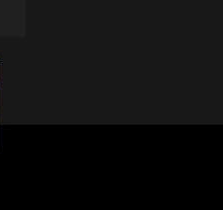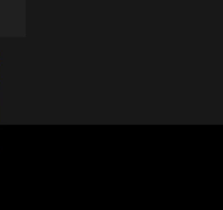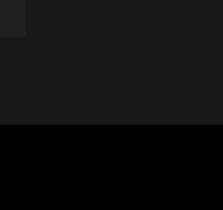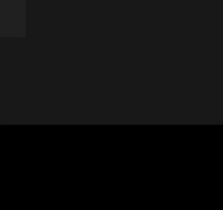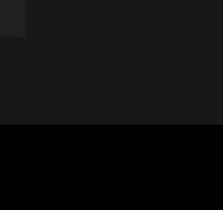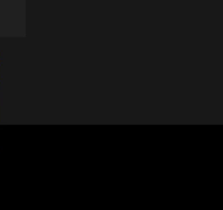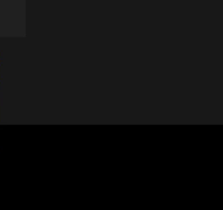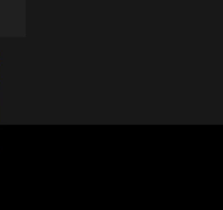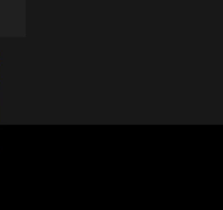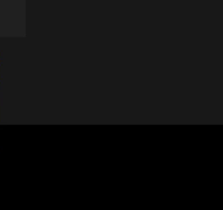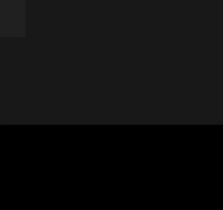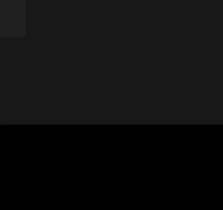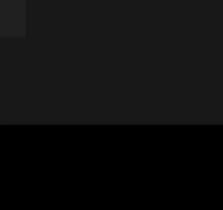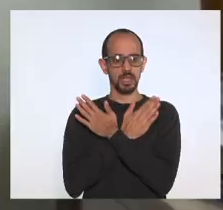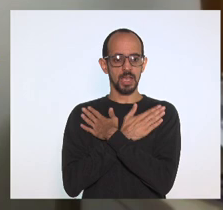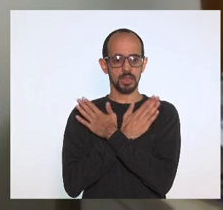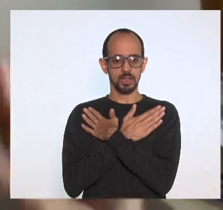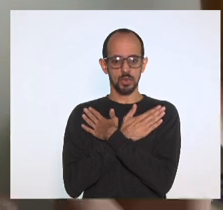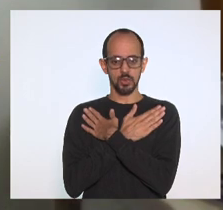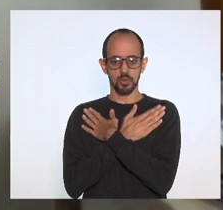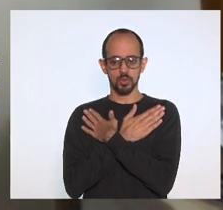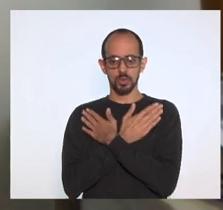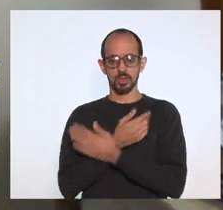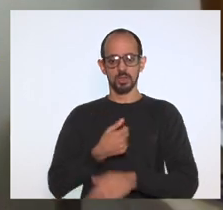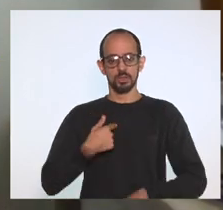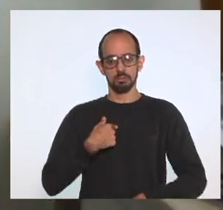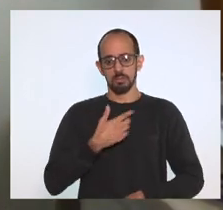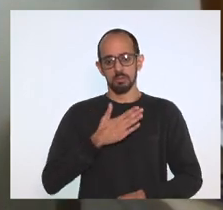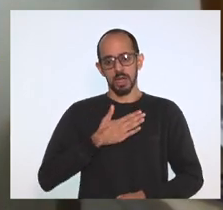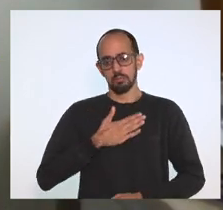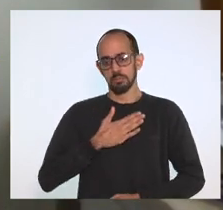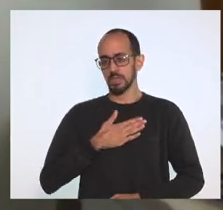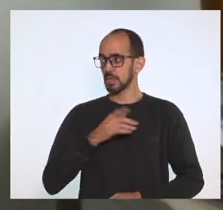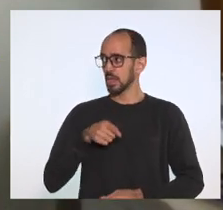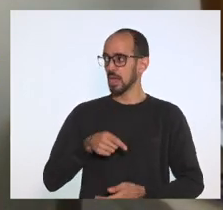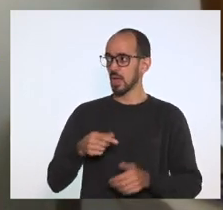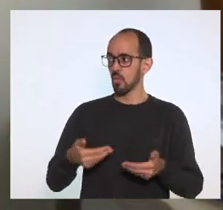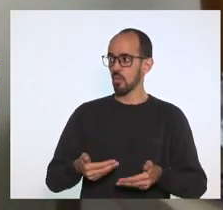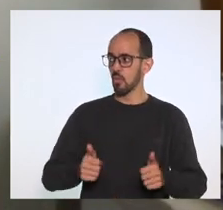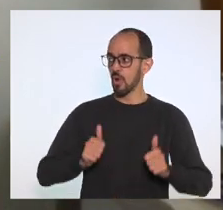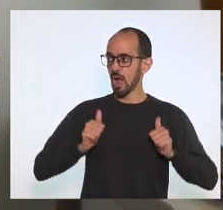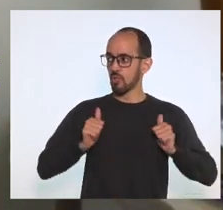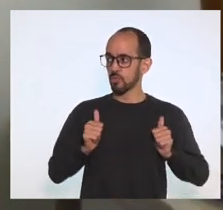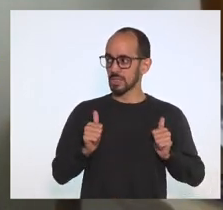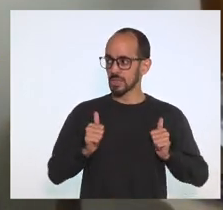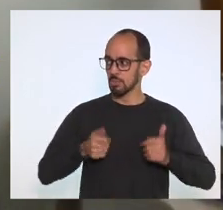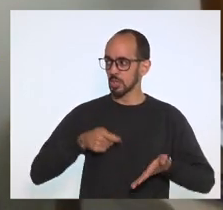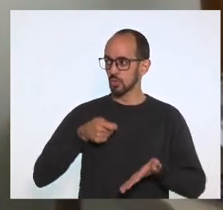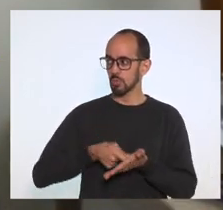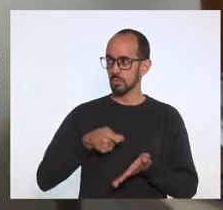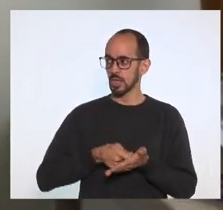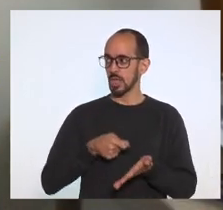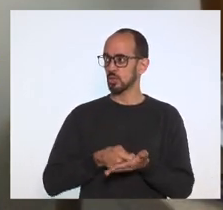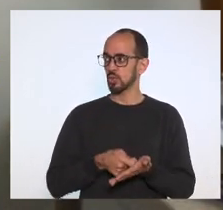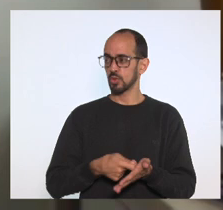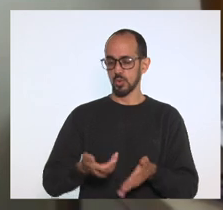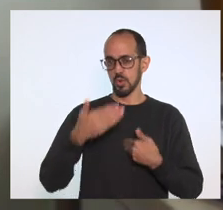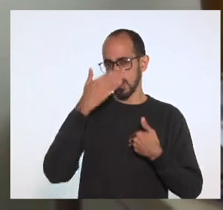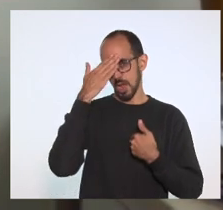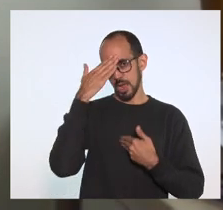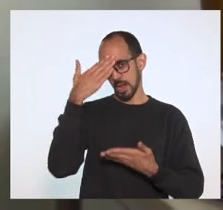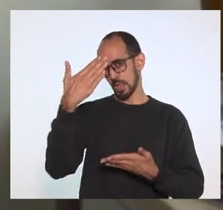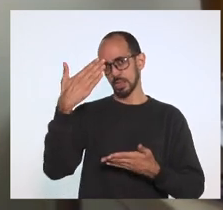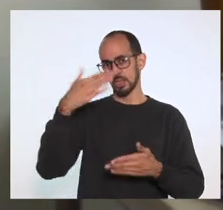feriadão, que eu chamo de um afastamento obrigatório. Então, agragradeço a presença do doutor Rodrigo